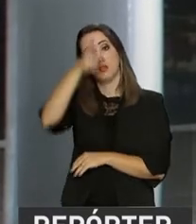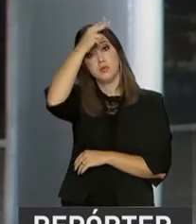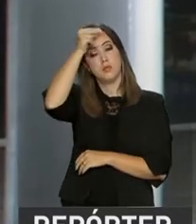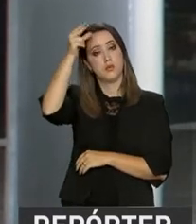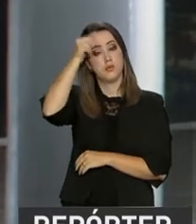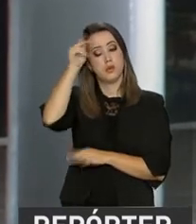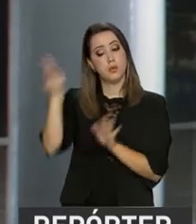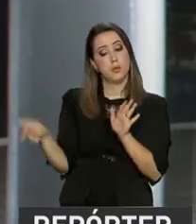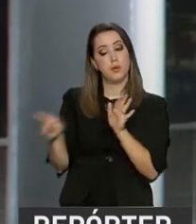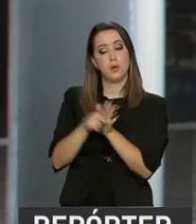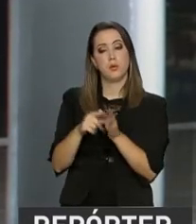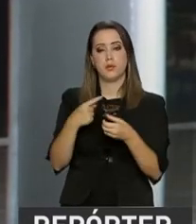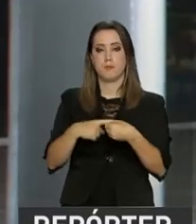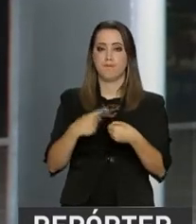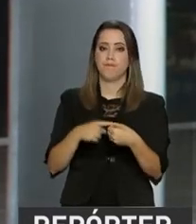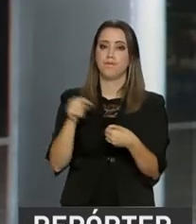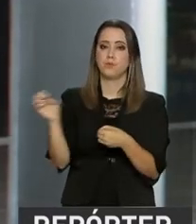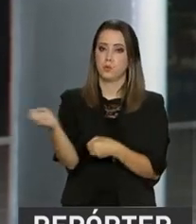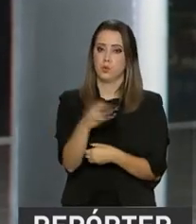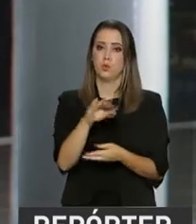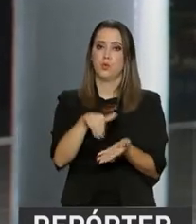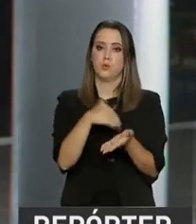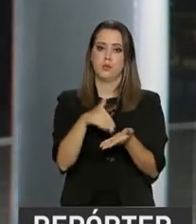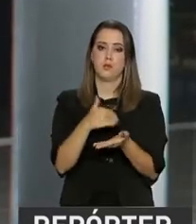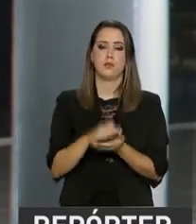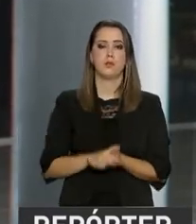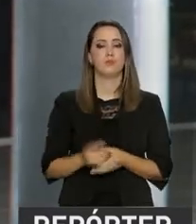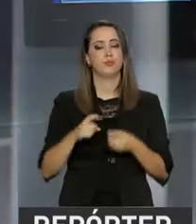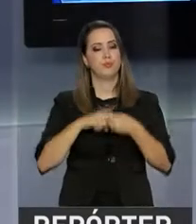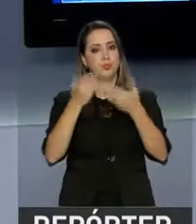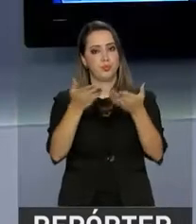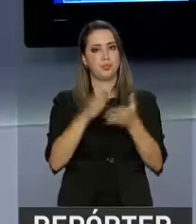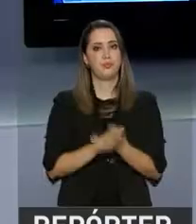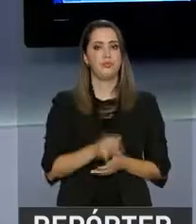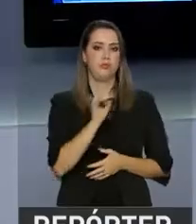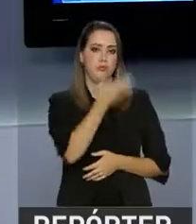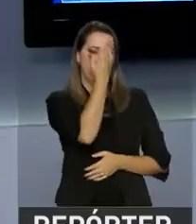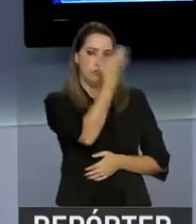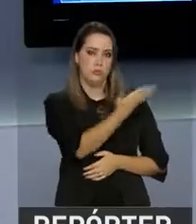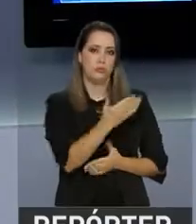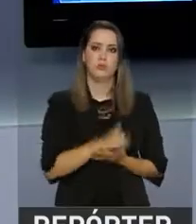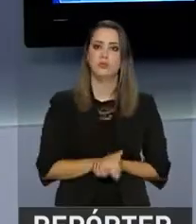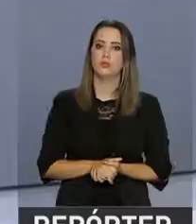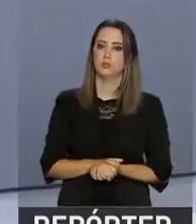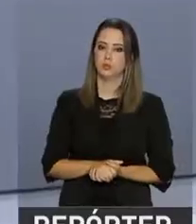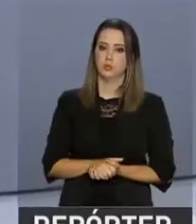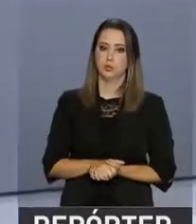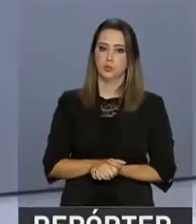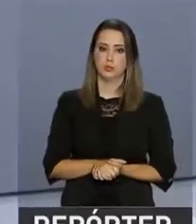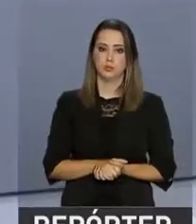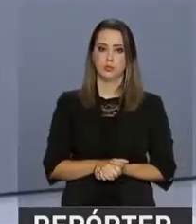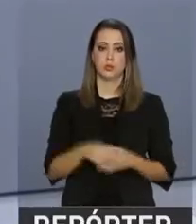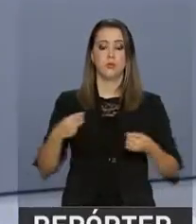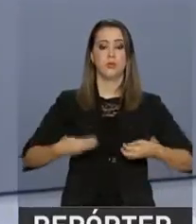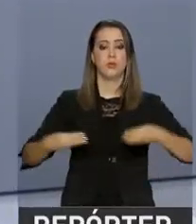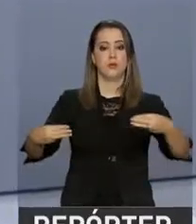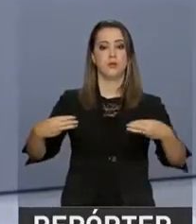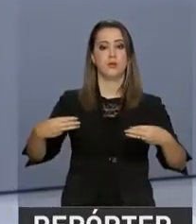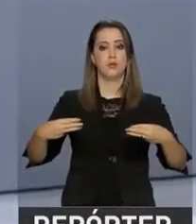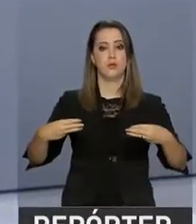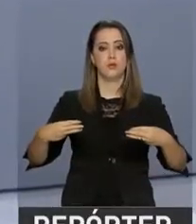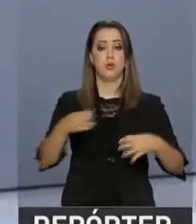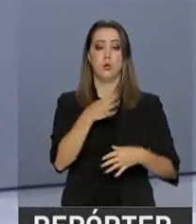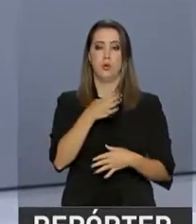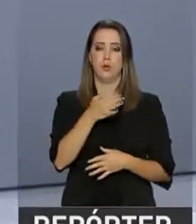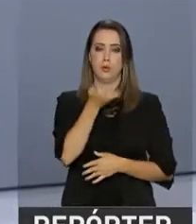prefeituras das suas cidades para fazer um novo cadastro. Eu volto com você, Carol. Obrigada pelas informações, Ney. O